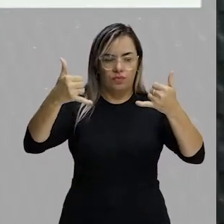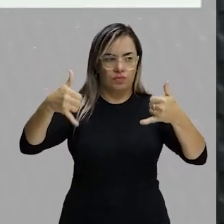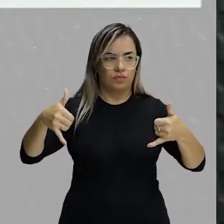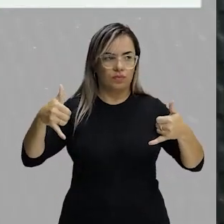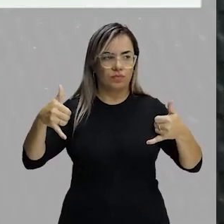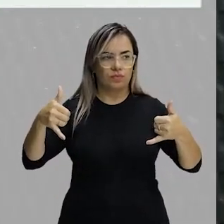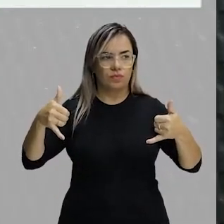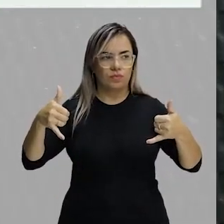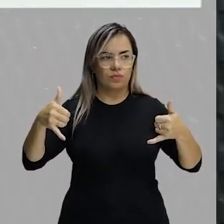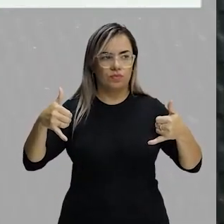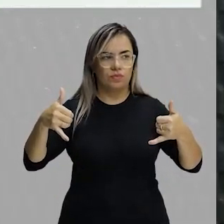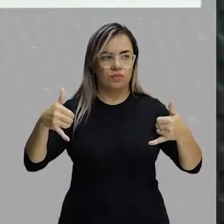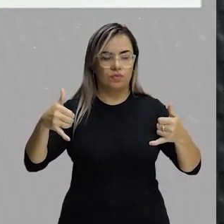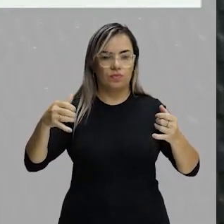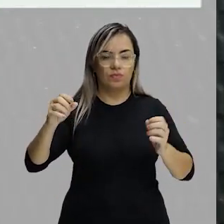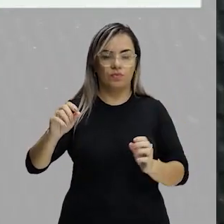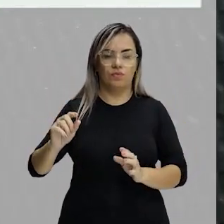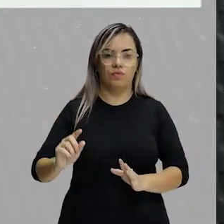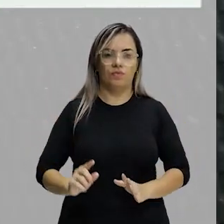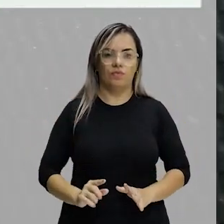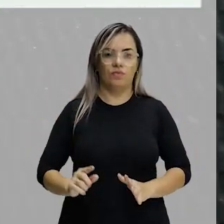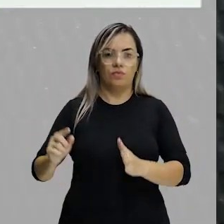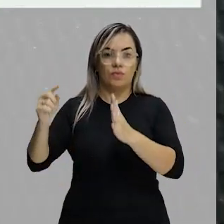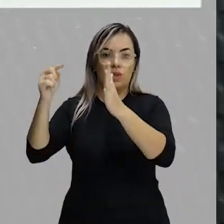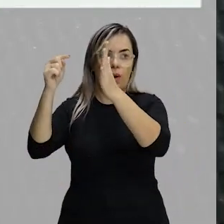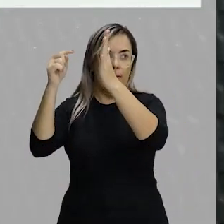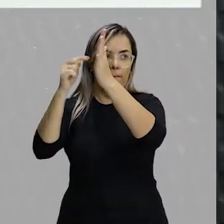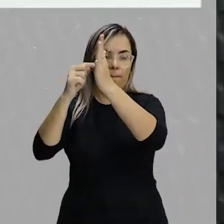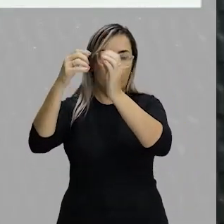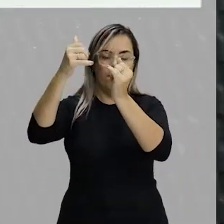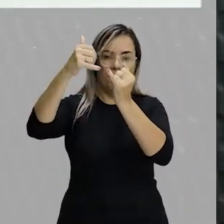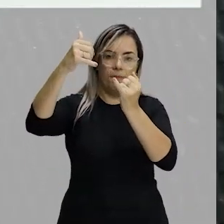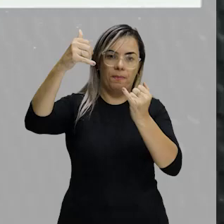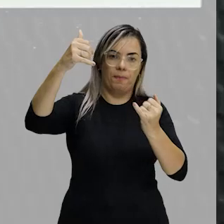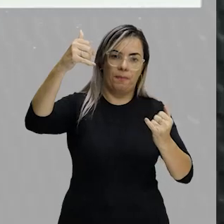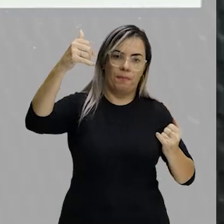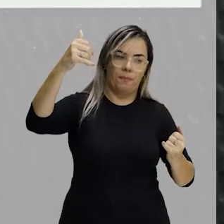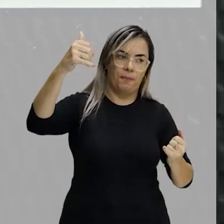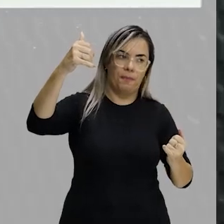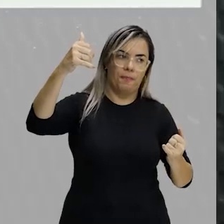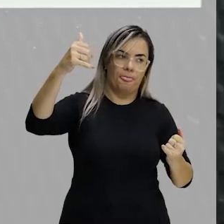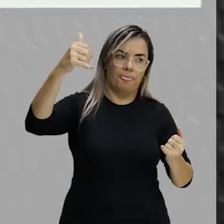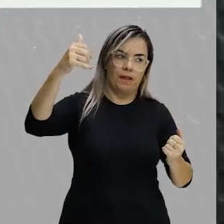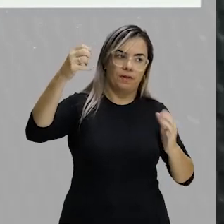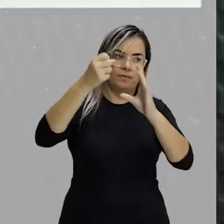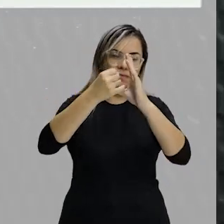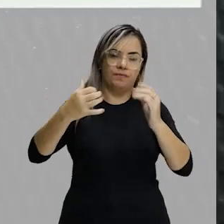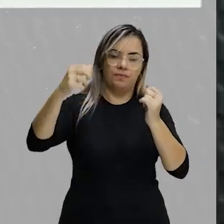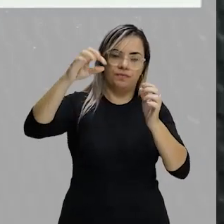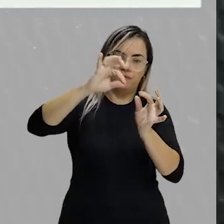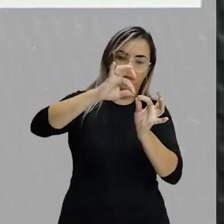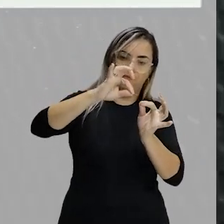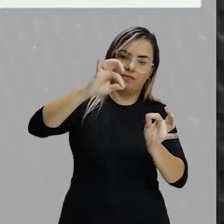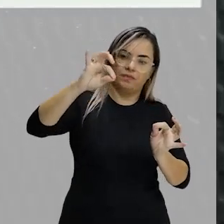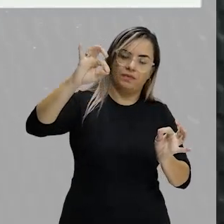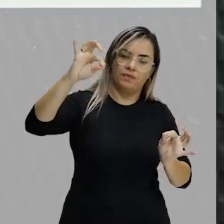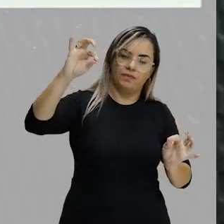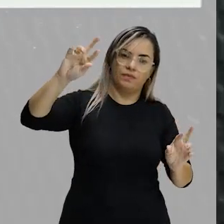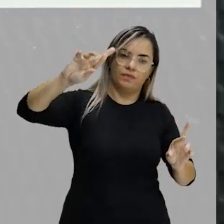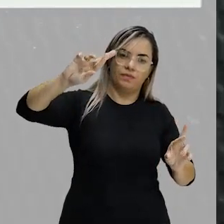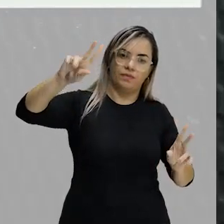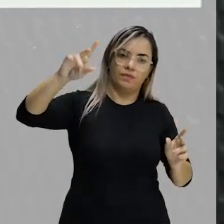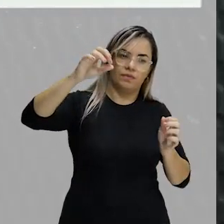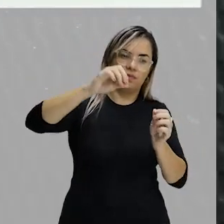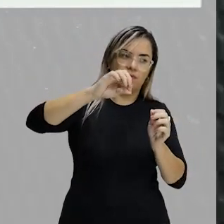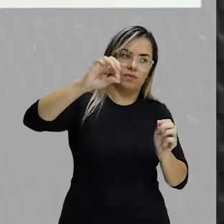por um conjunto de pontos que tem a seguinte característica. A diferença da distância desse